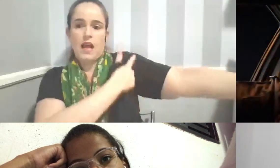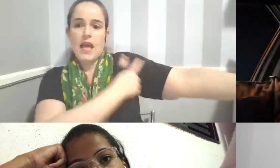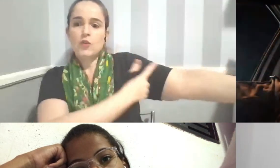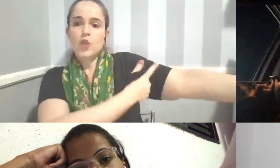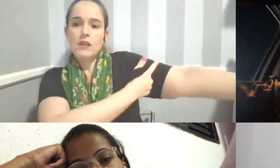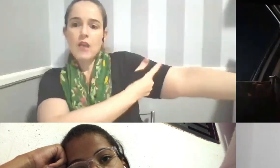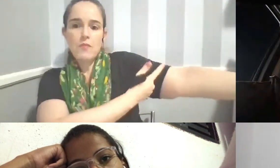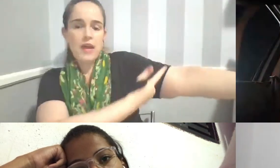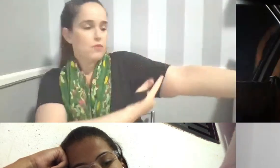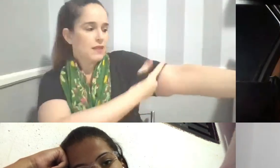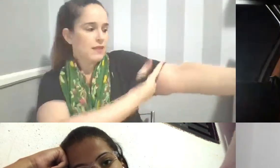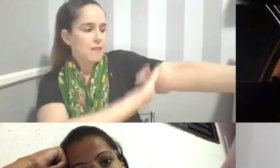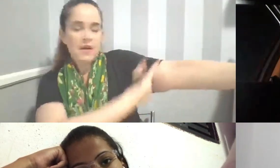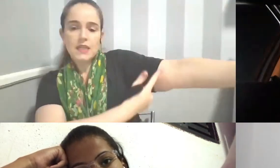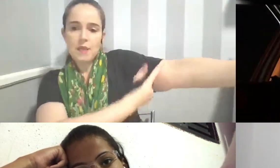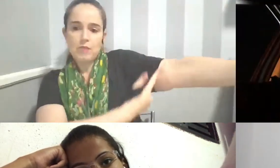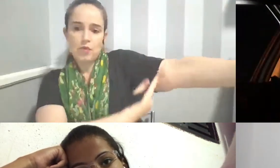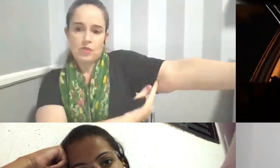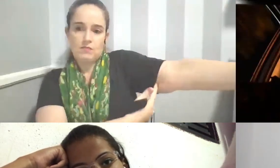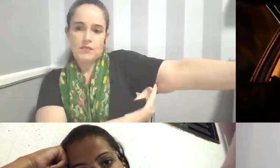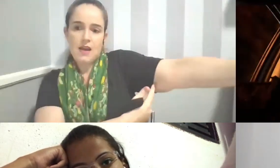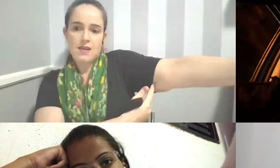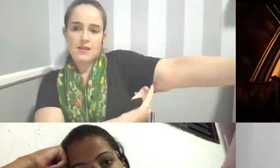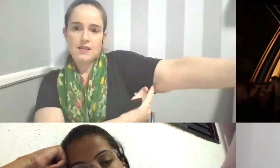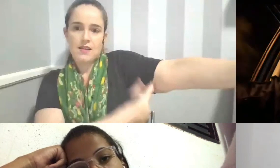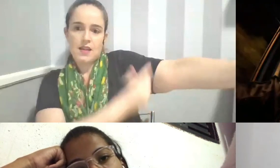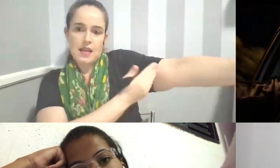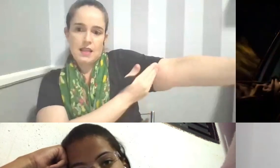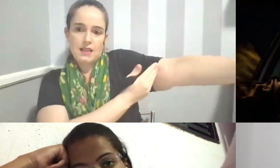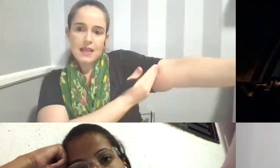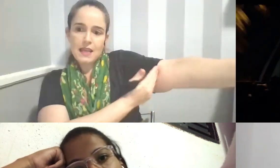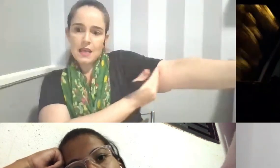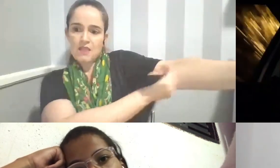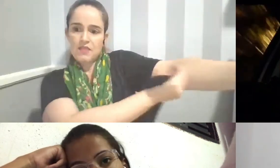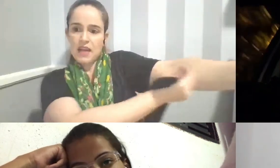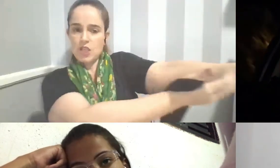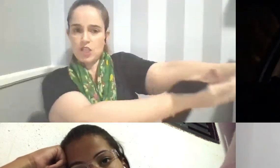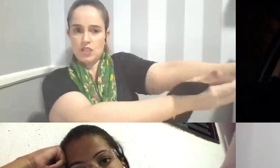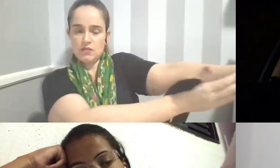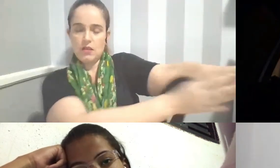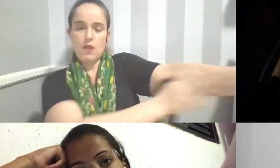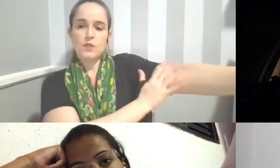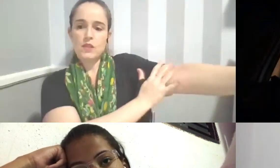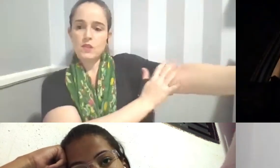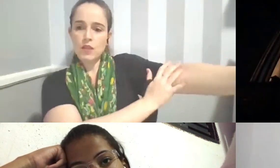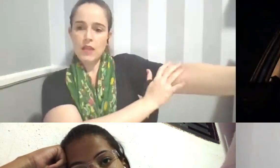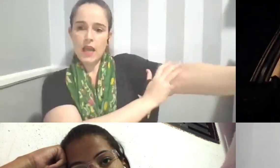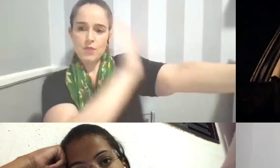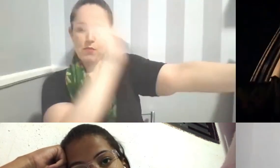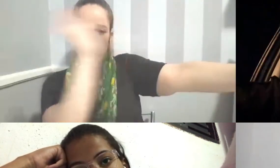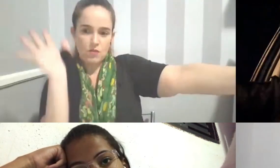Ó, eu só tenho membro até a manga da minha blusa, tá? Daqui para frente, é uma